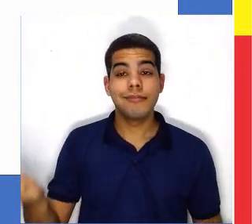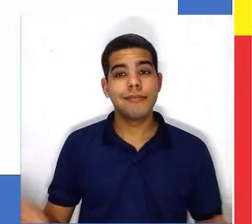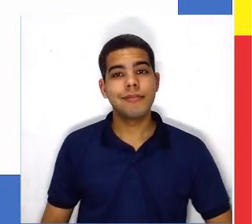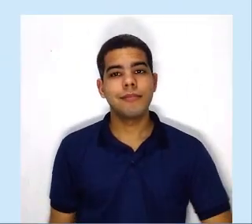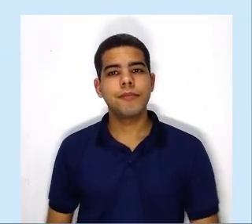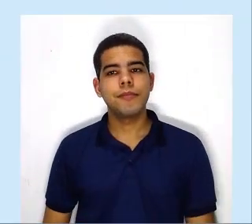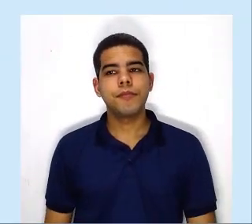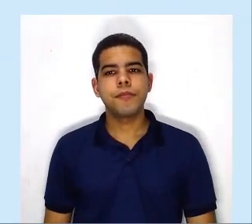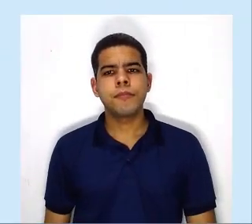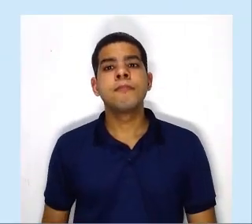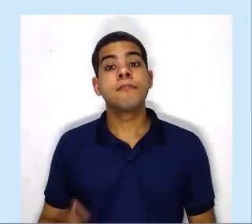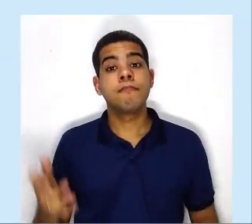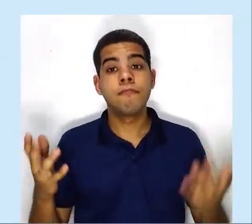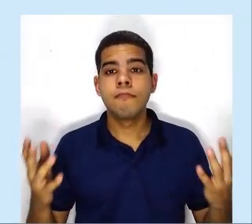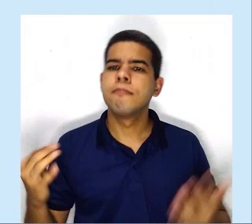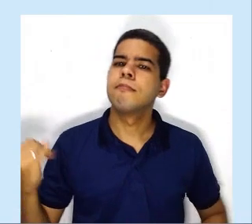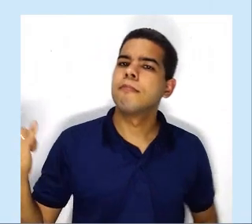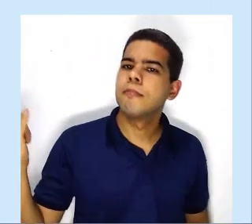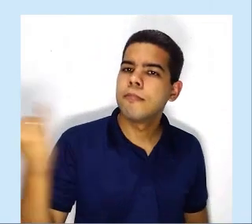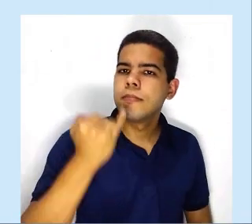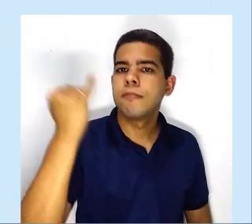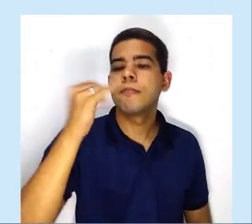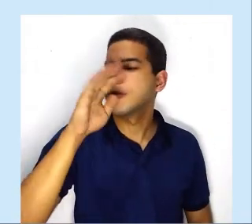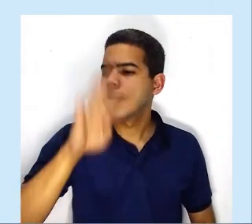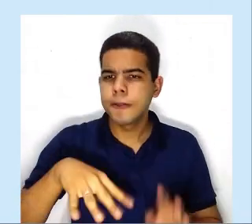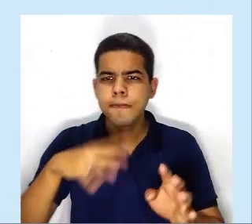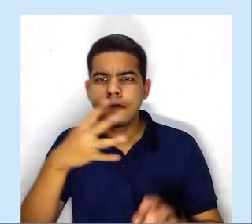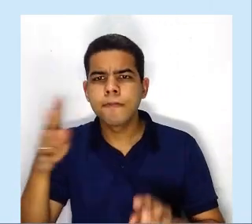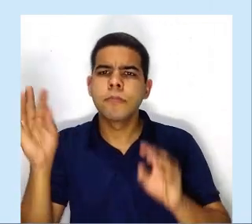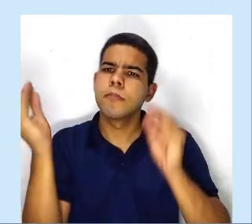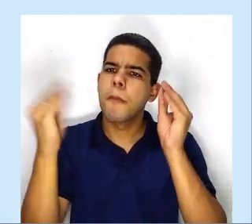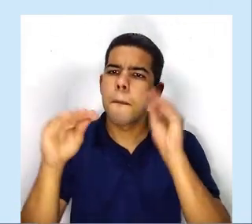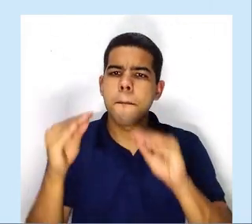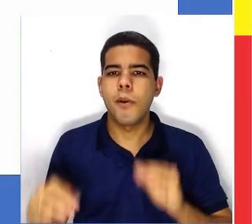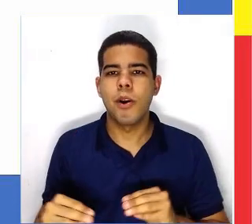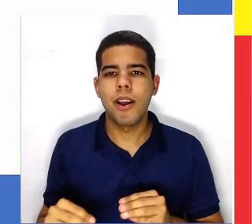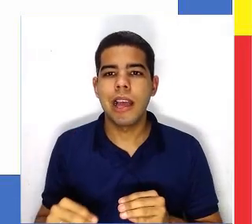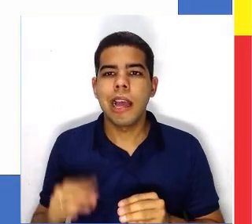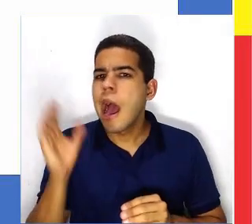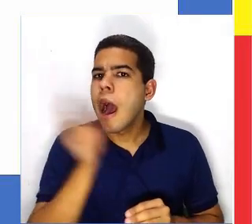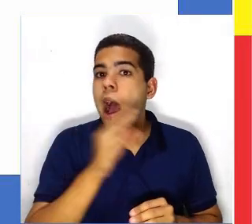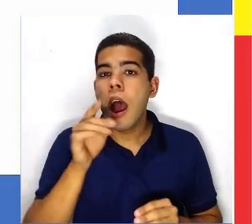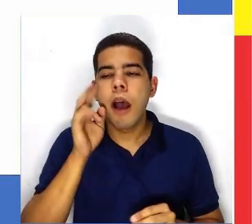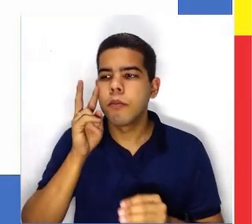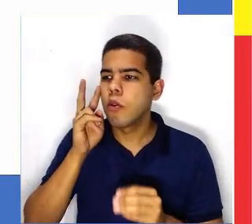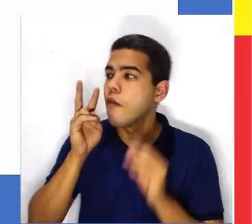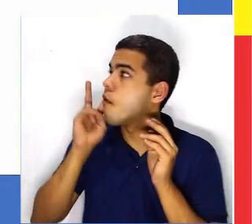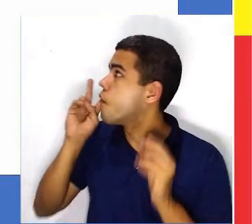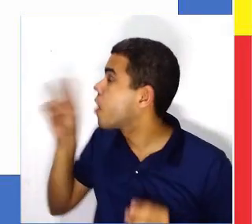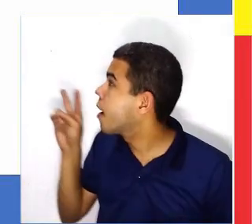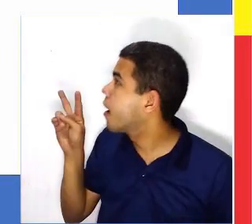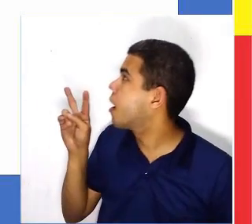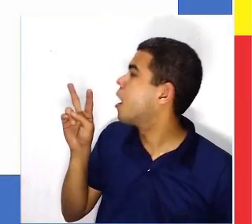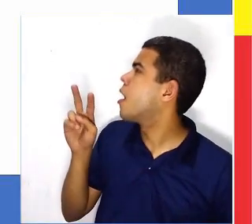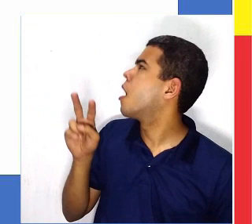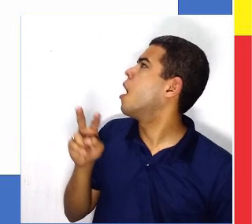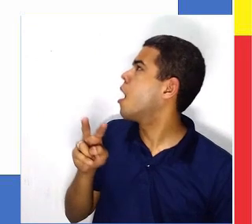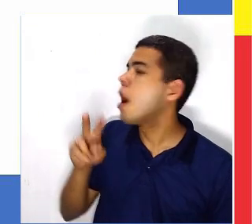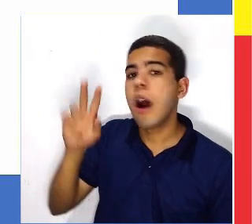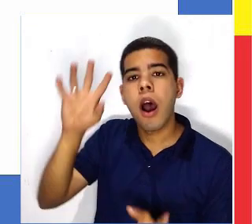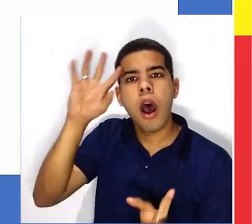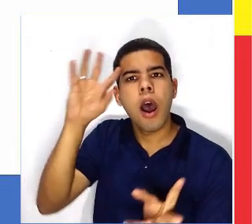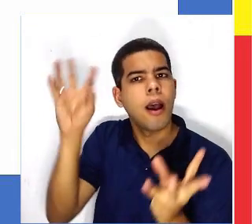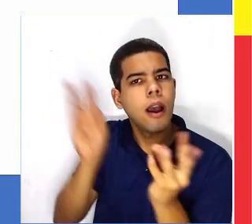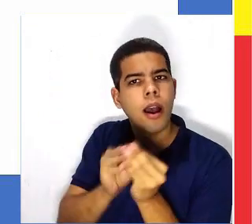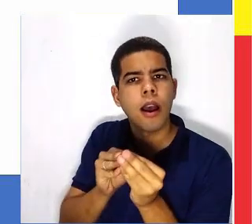Então aí a importância da representação gráfica. Rapidamente, quando você olha a tabela, você tem um